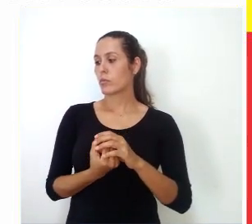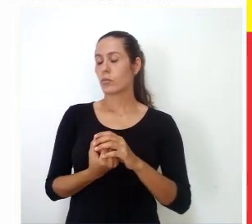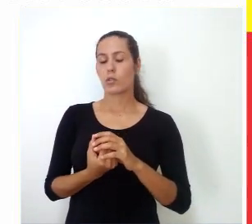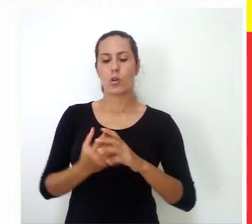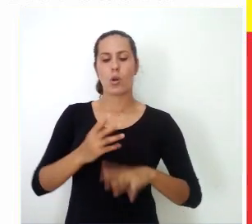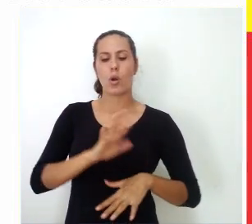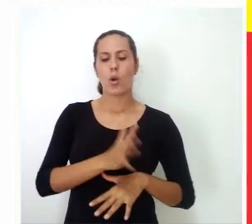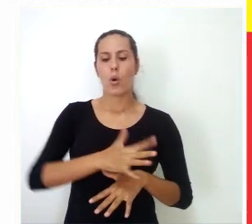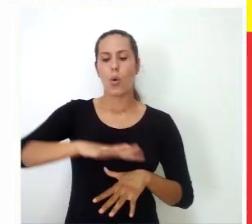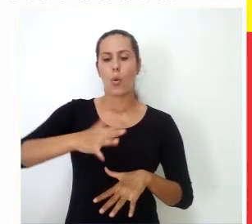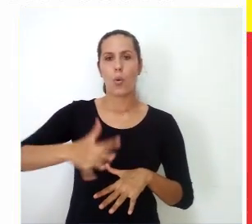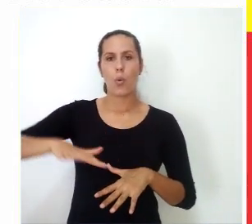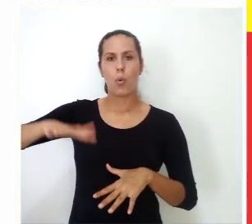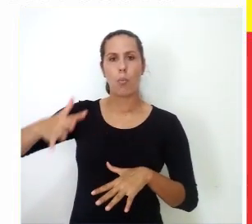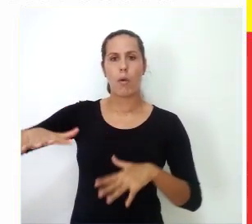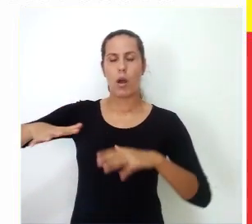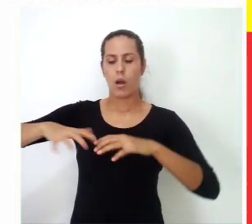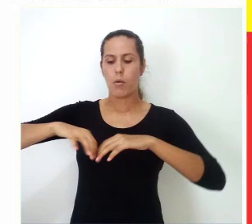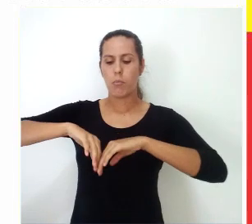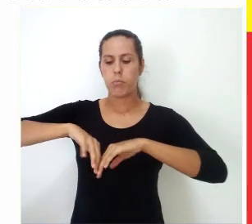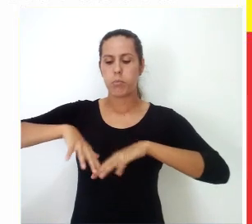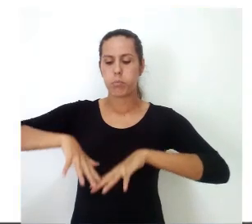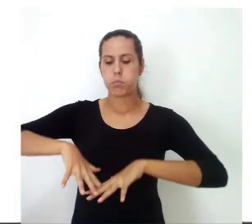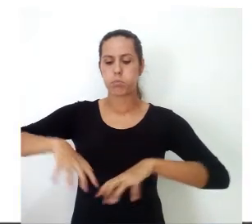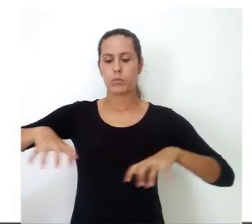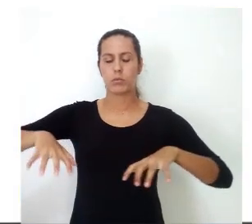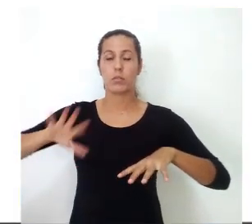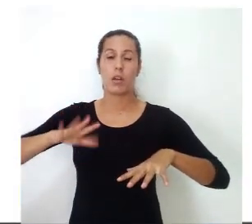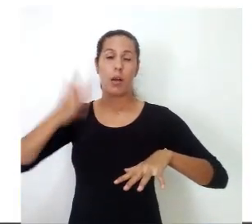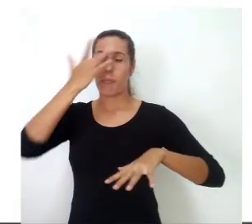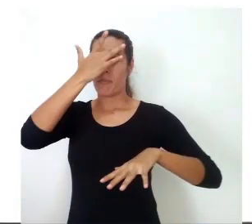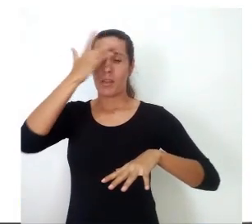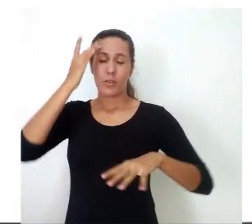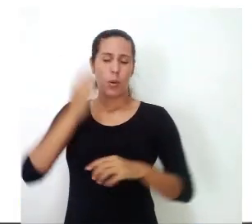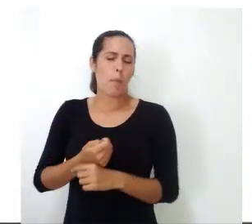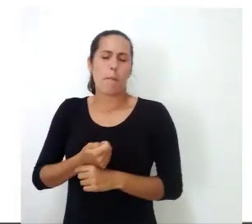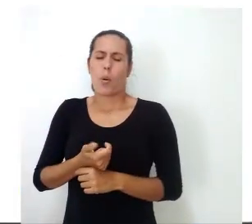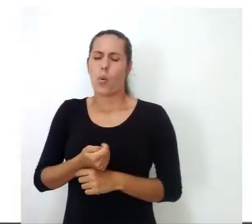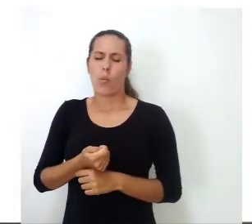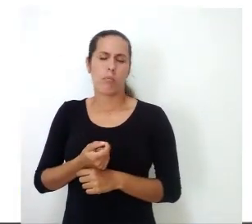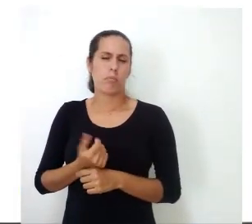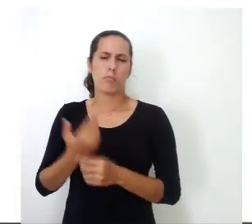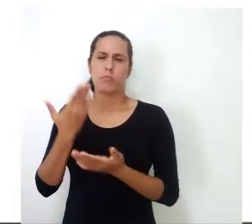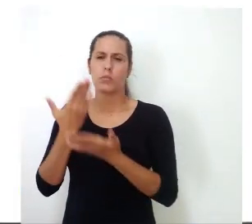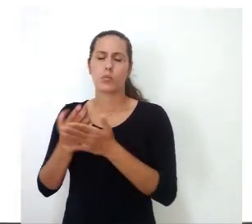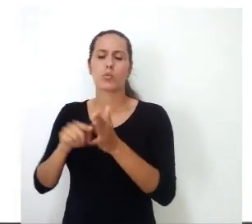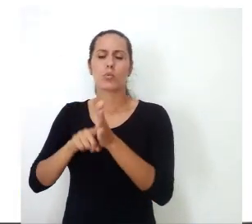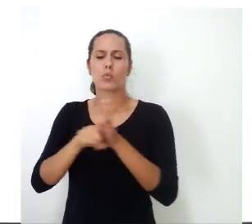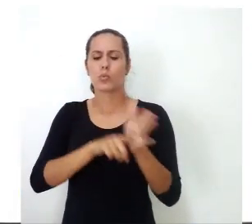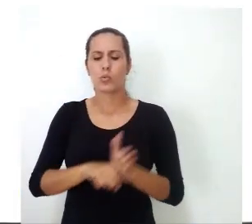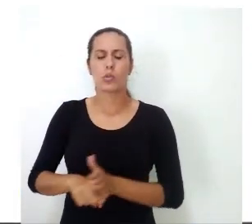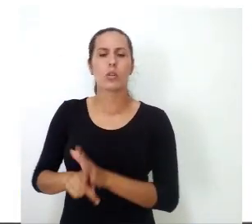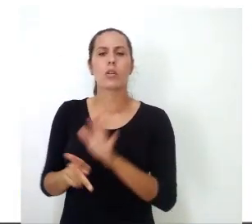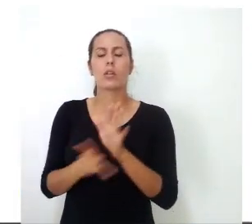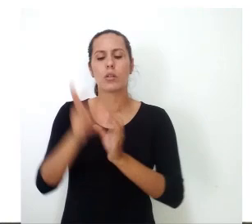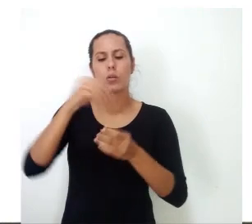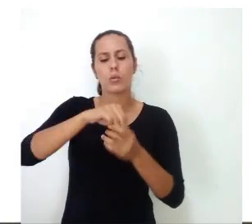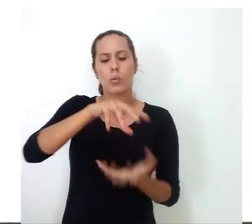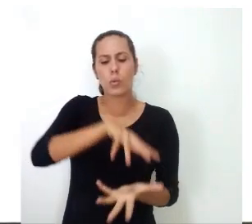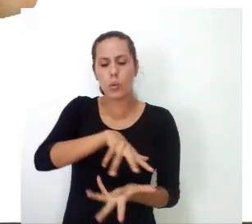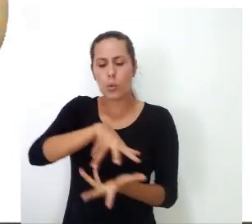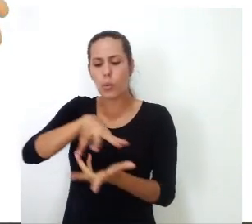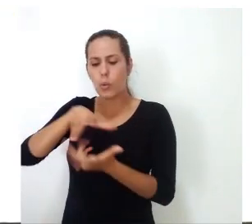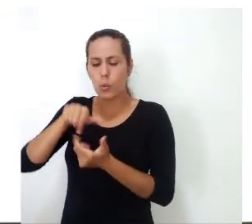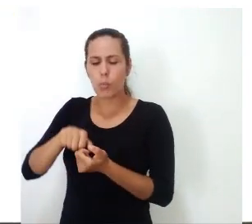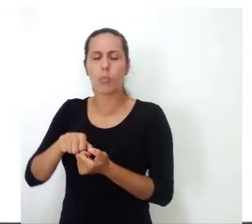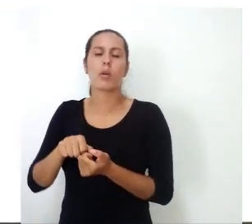expansão, tá certo? Do fundo do mar. Pouquíssimas pessoas estudavam sobre a